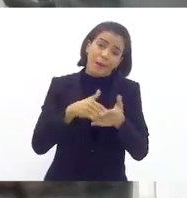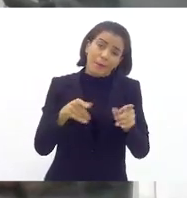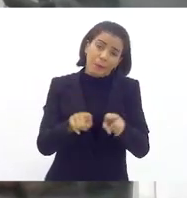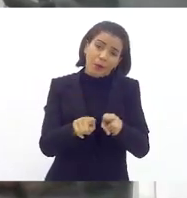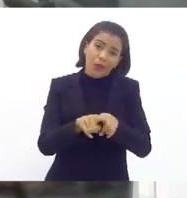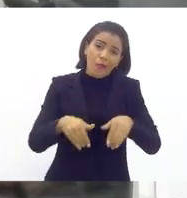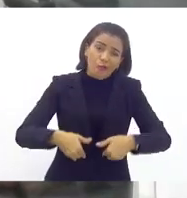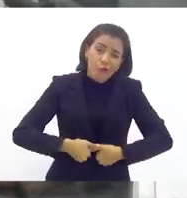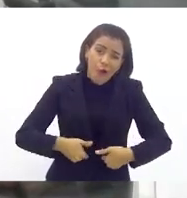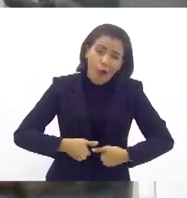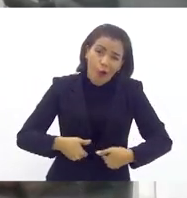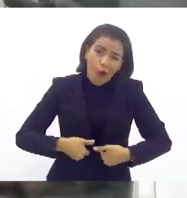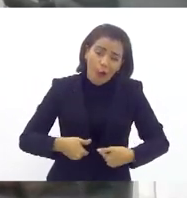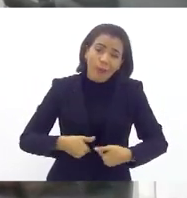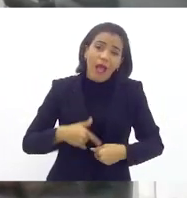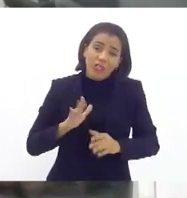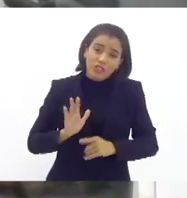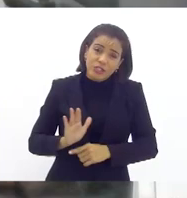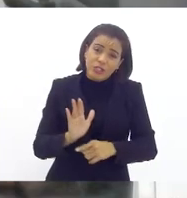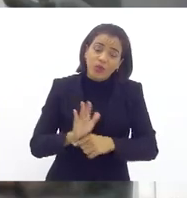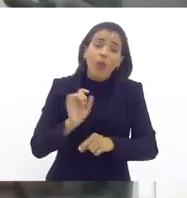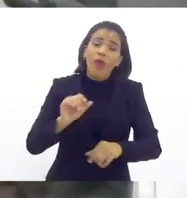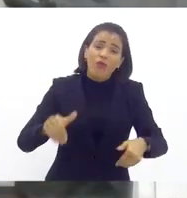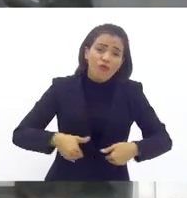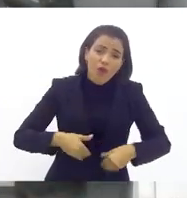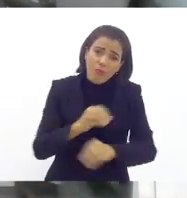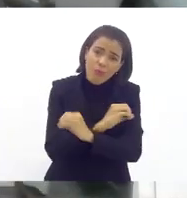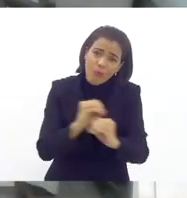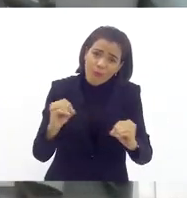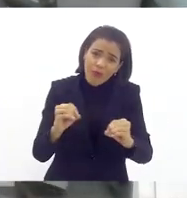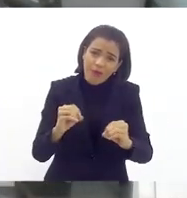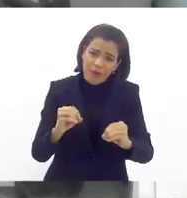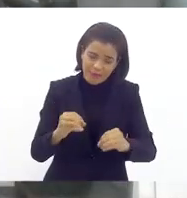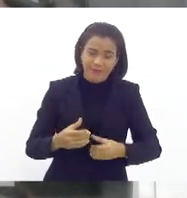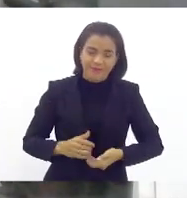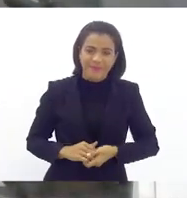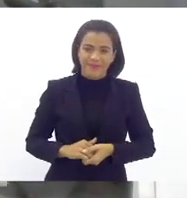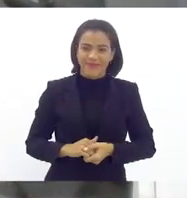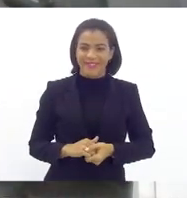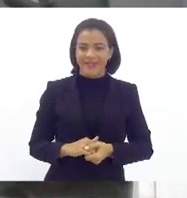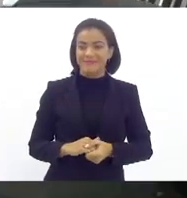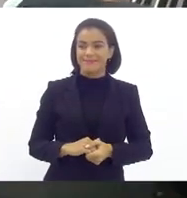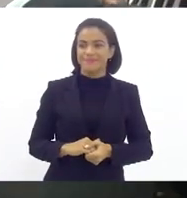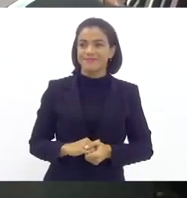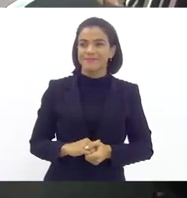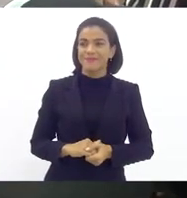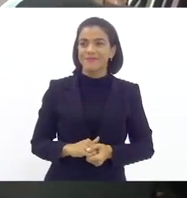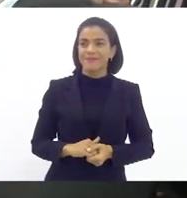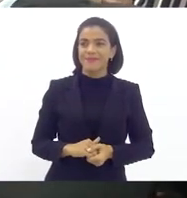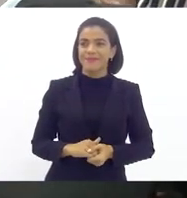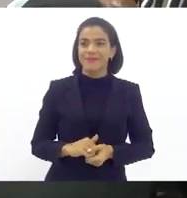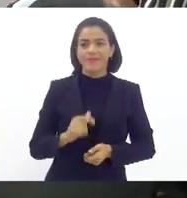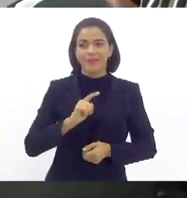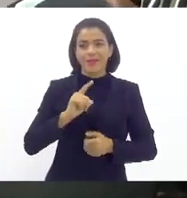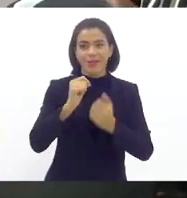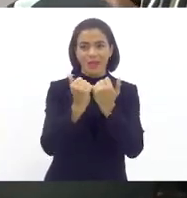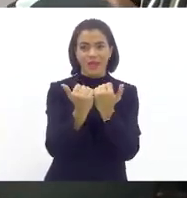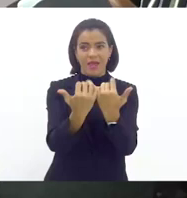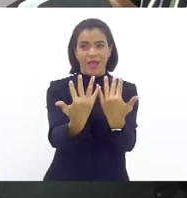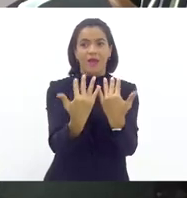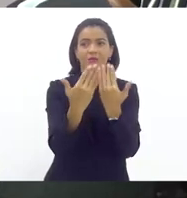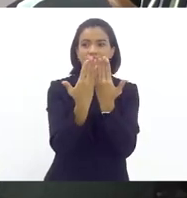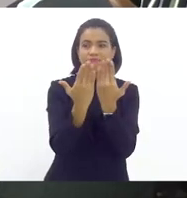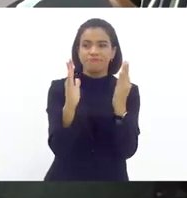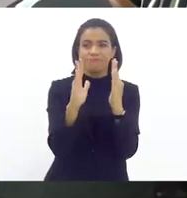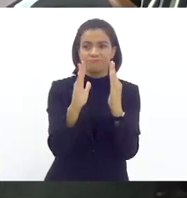porque a gente é favorável ao fome zero. Então, vamos lá. com certeza. Então, vamos lá. Nós estamos aí com essa audiência, conforme o